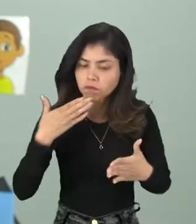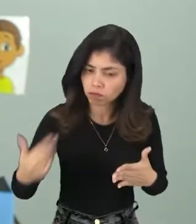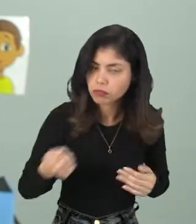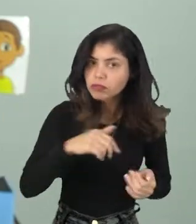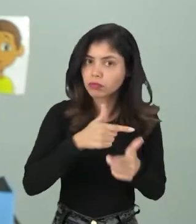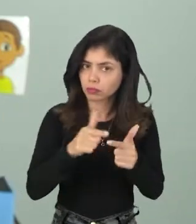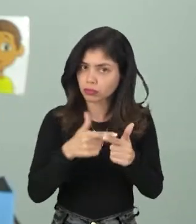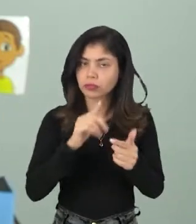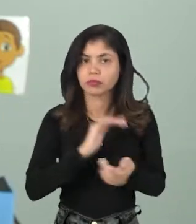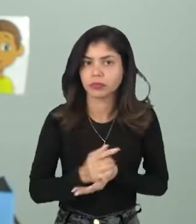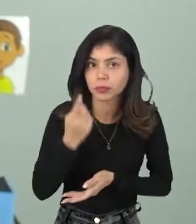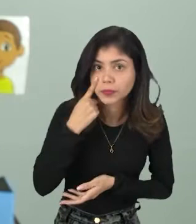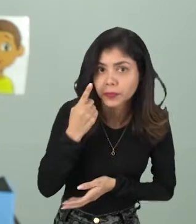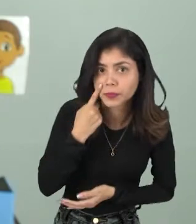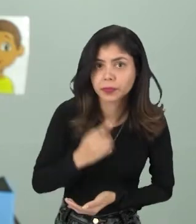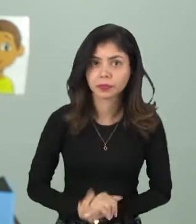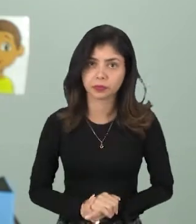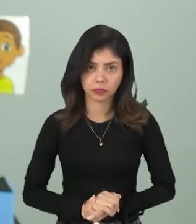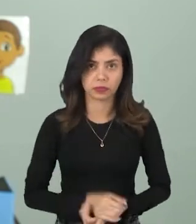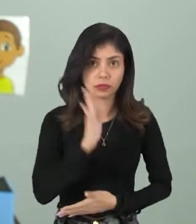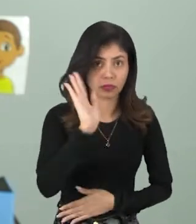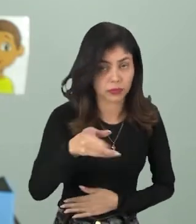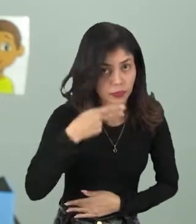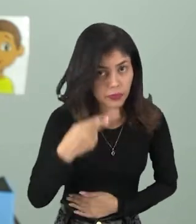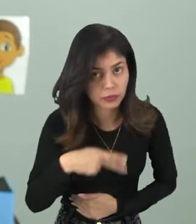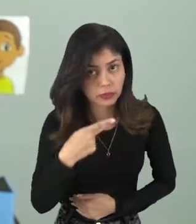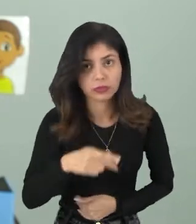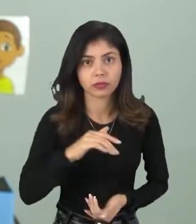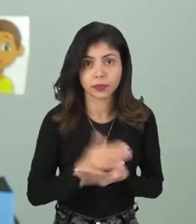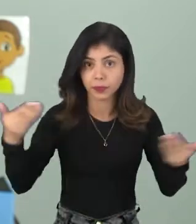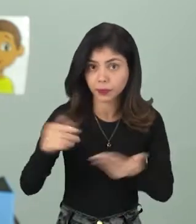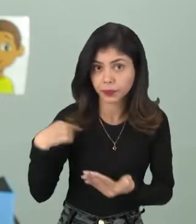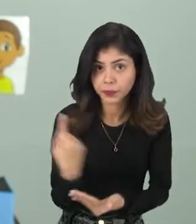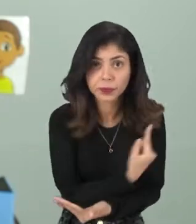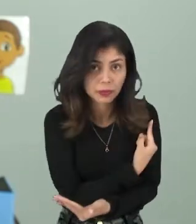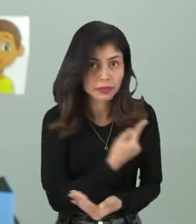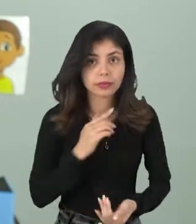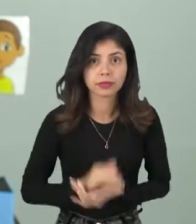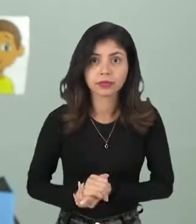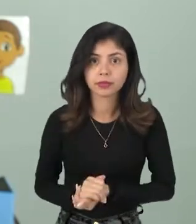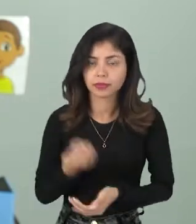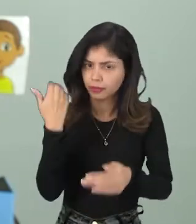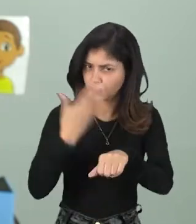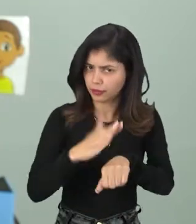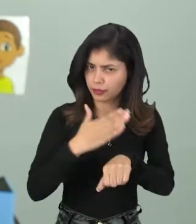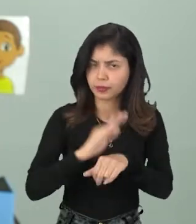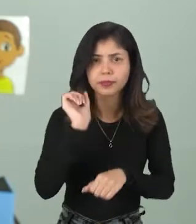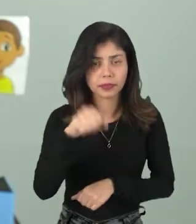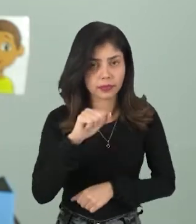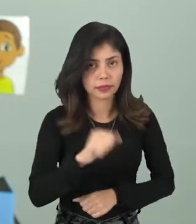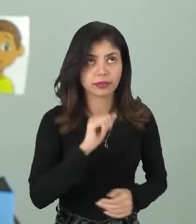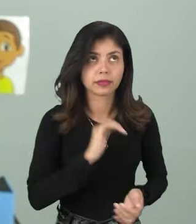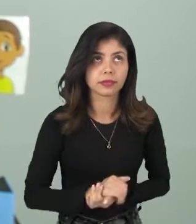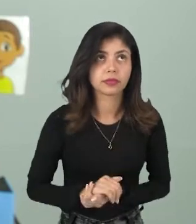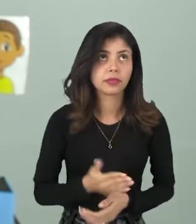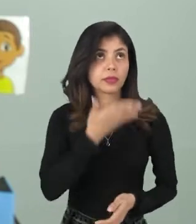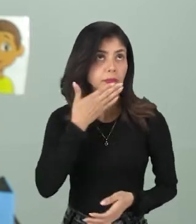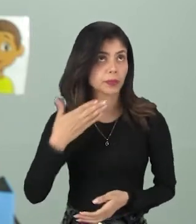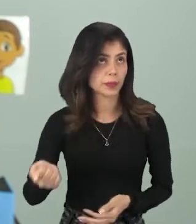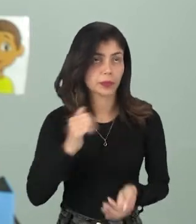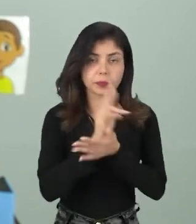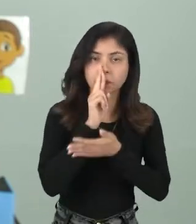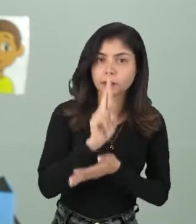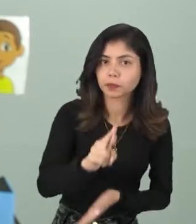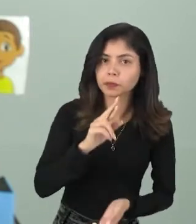naquela situação problema olhem sol já falamos e agora agora nós vamos exercitar isso mesmo nada